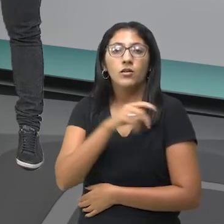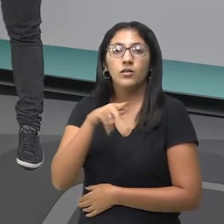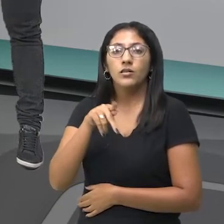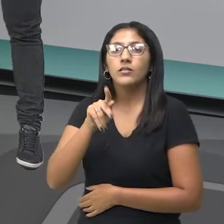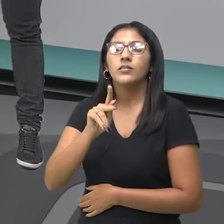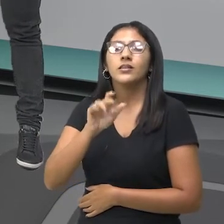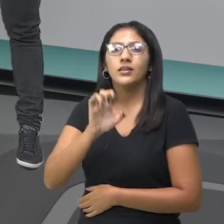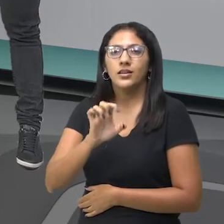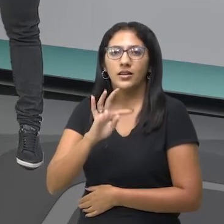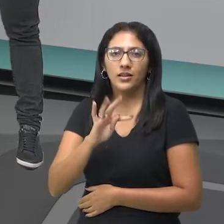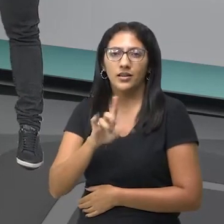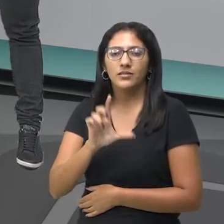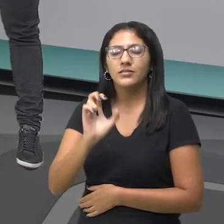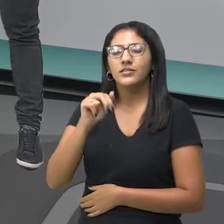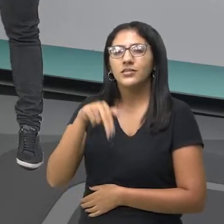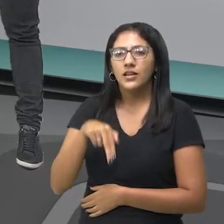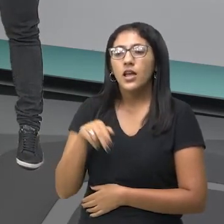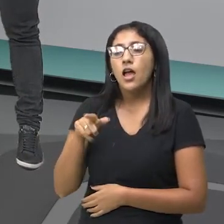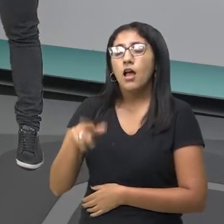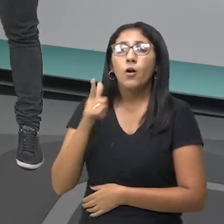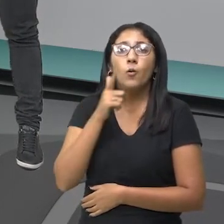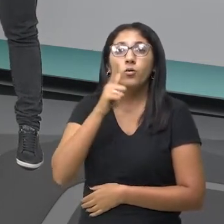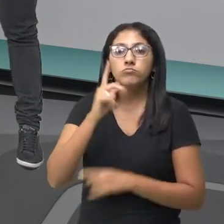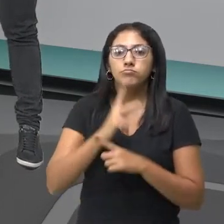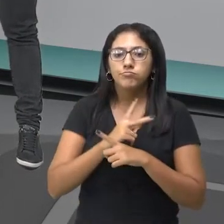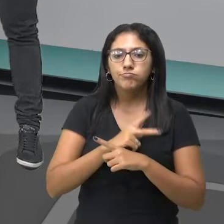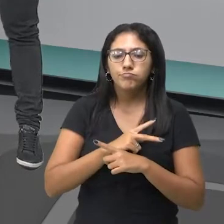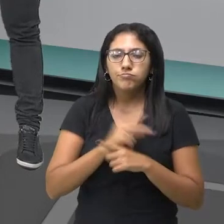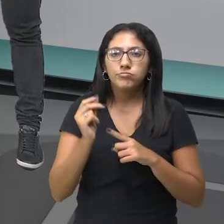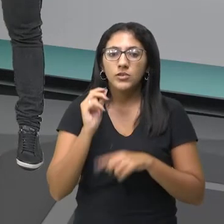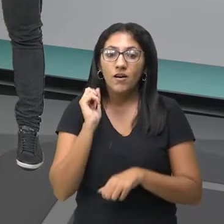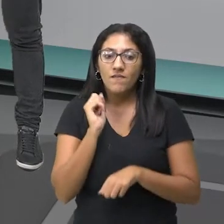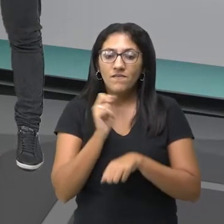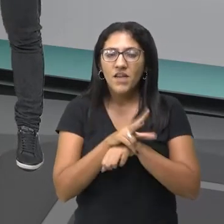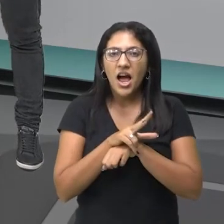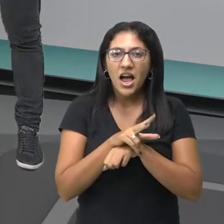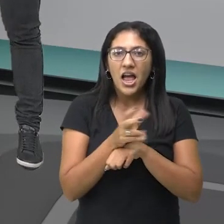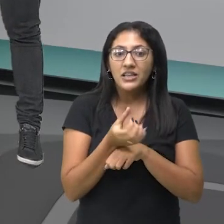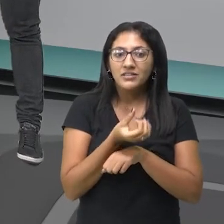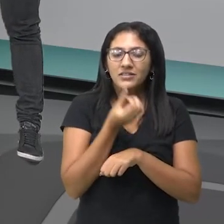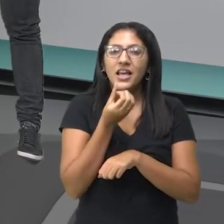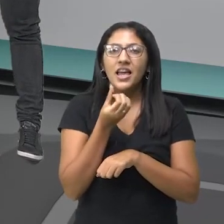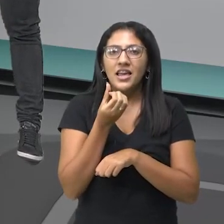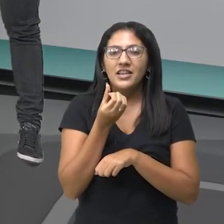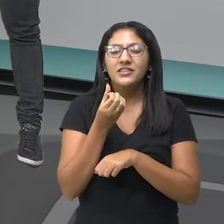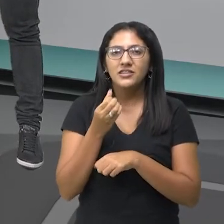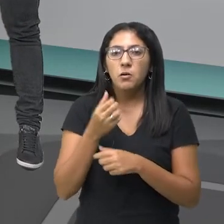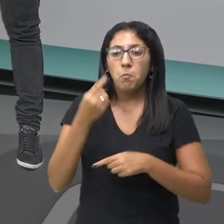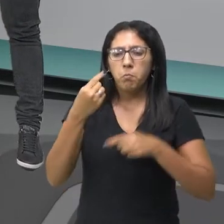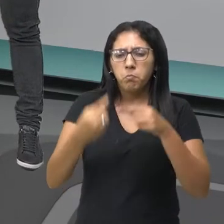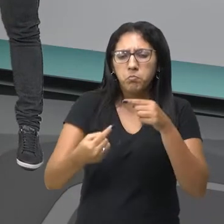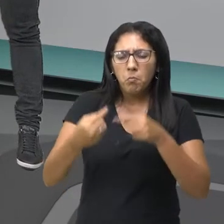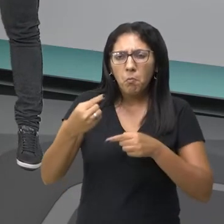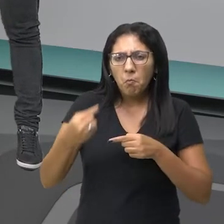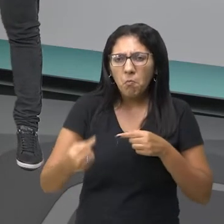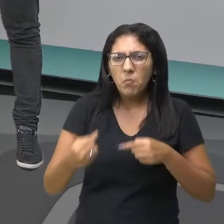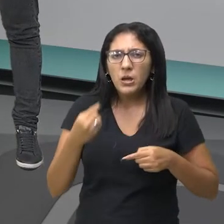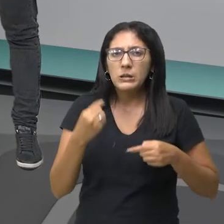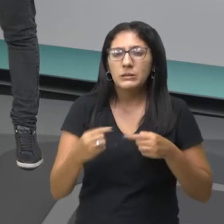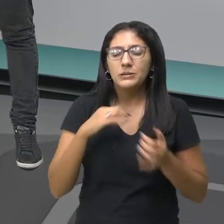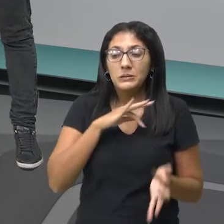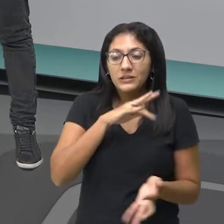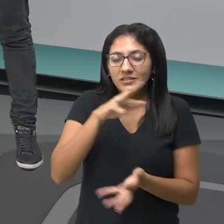Santos Lima, de 10 anos, conquistou uma das 6 vagas da competição internacional, certo? Olha